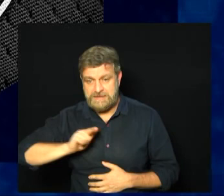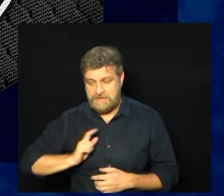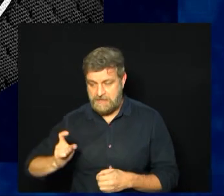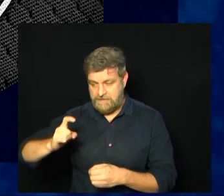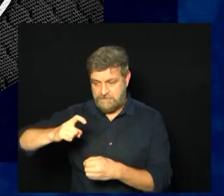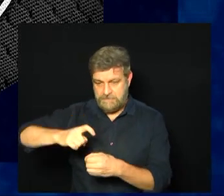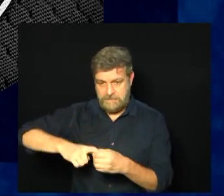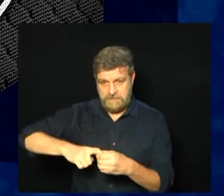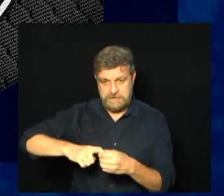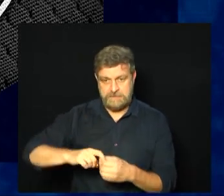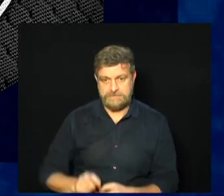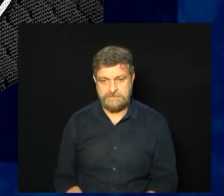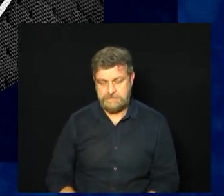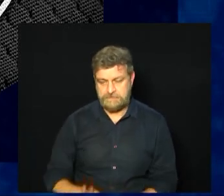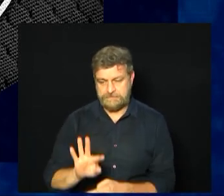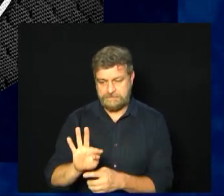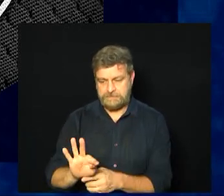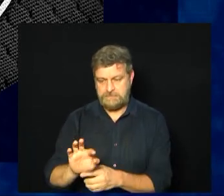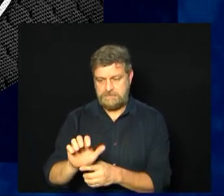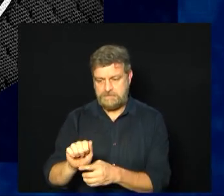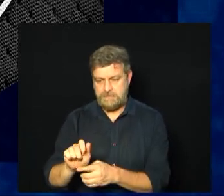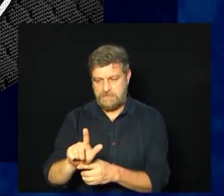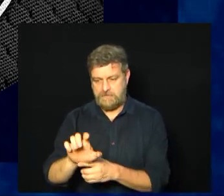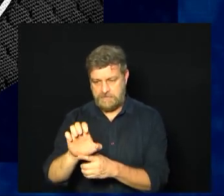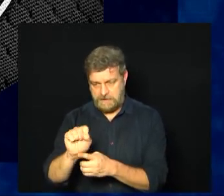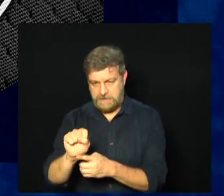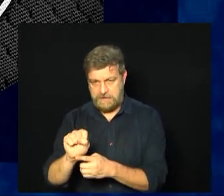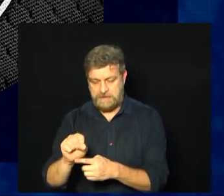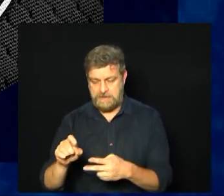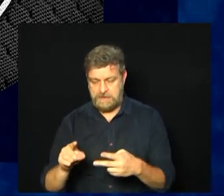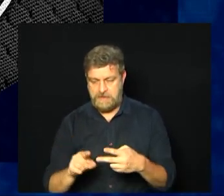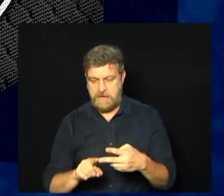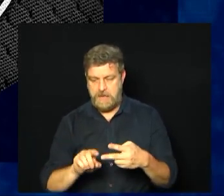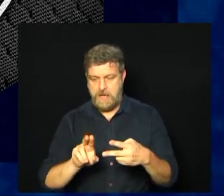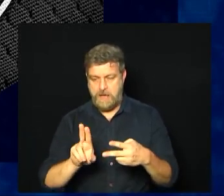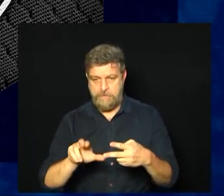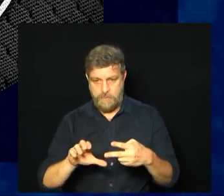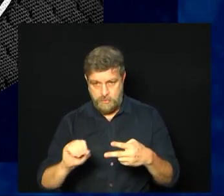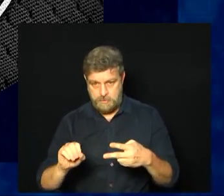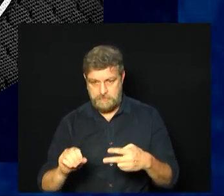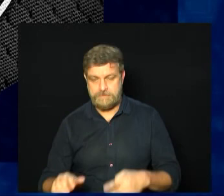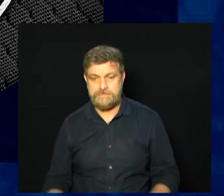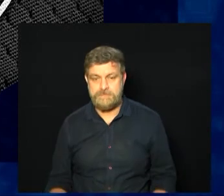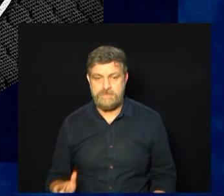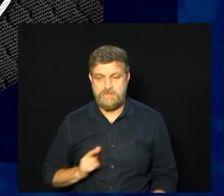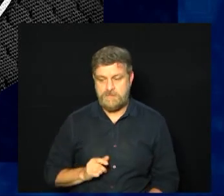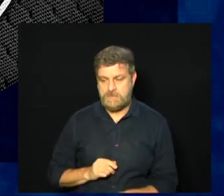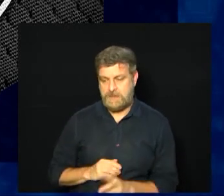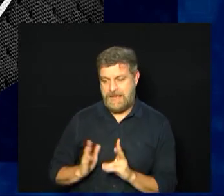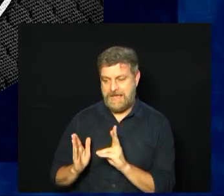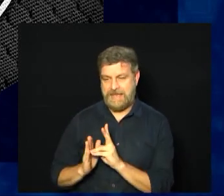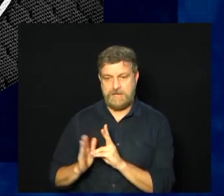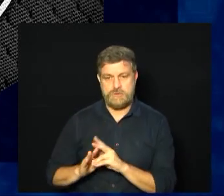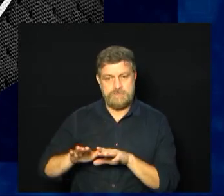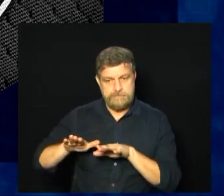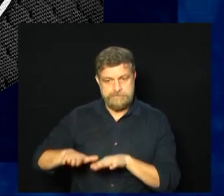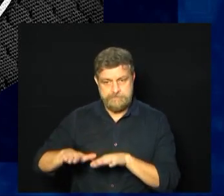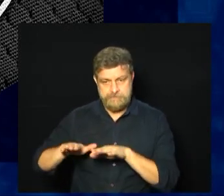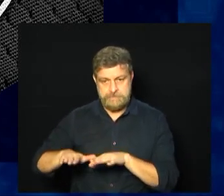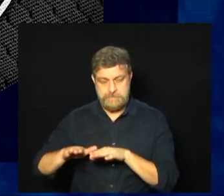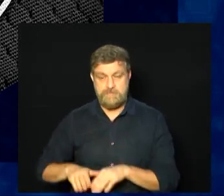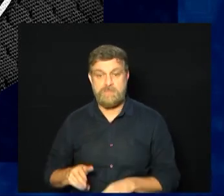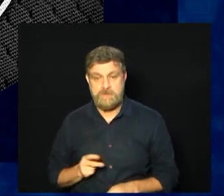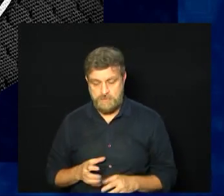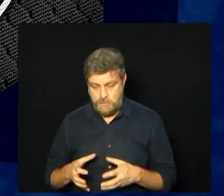retorno do zagueiro Thales e do atacante Bruno Sávio. O volante índio deve permanecer na